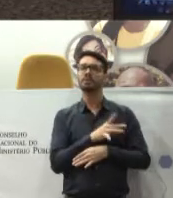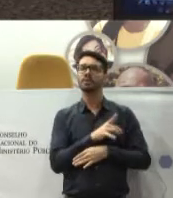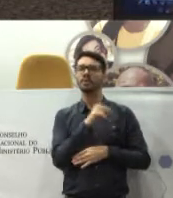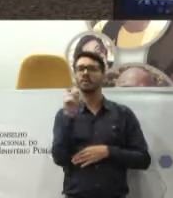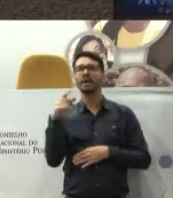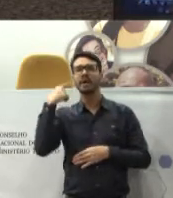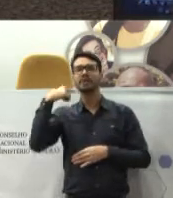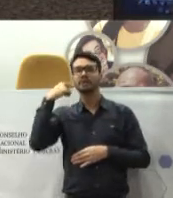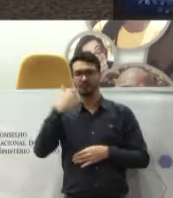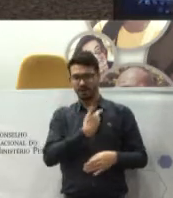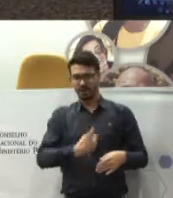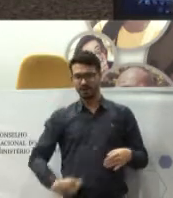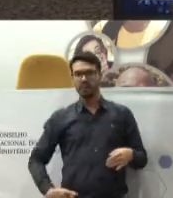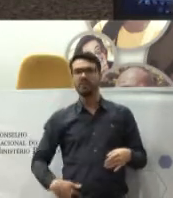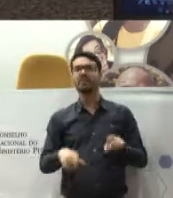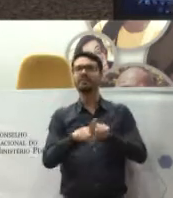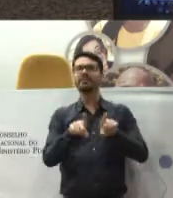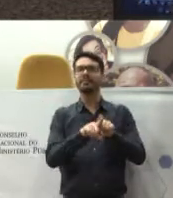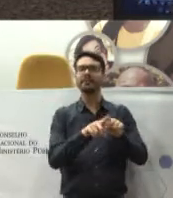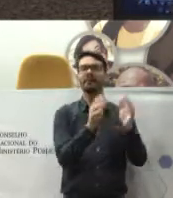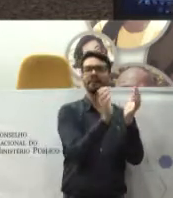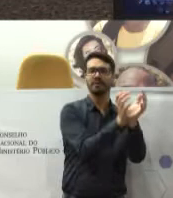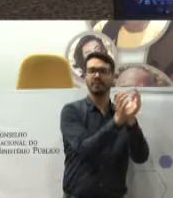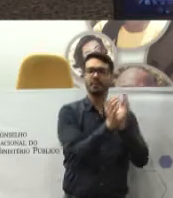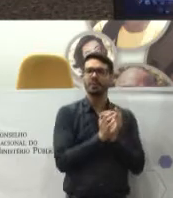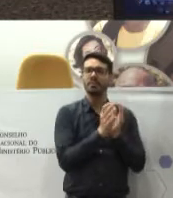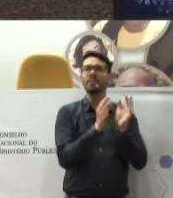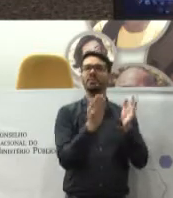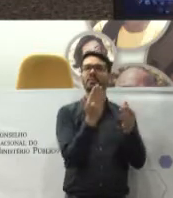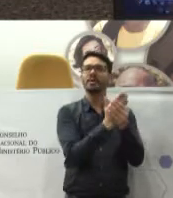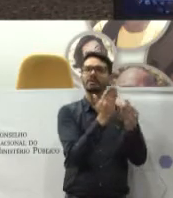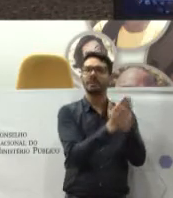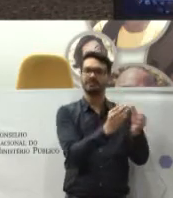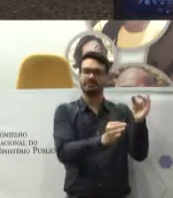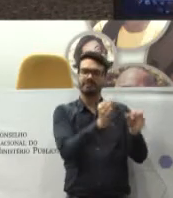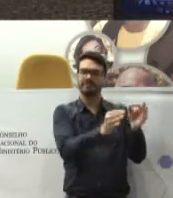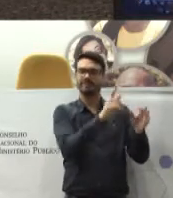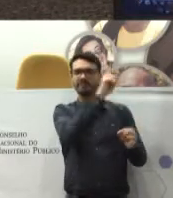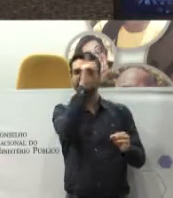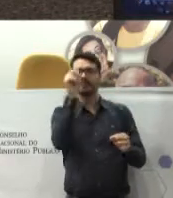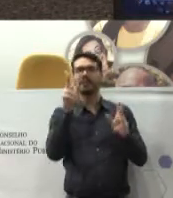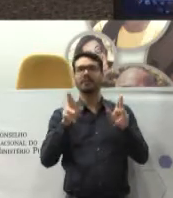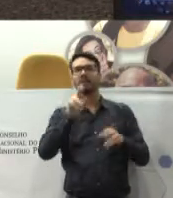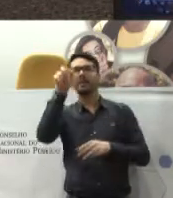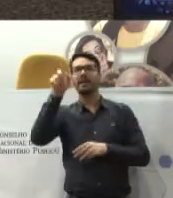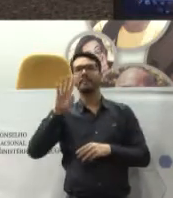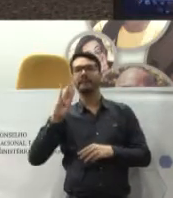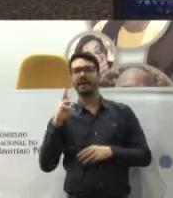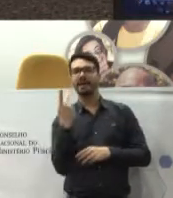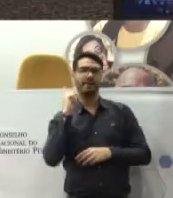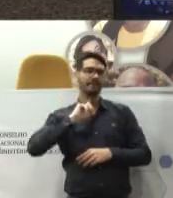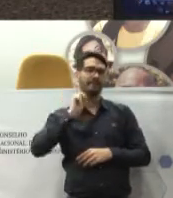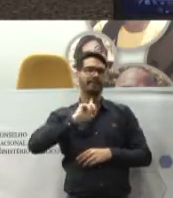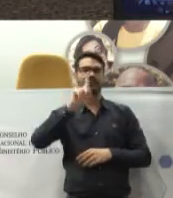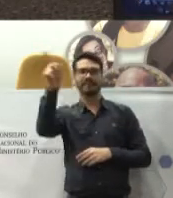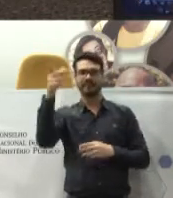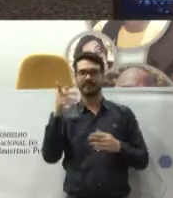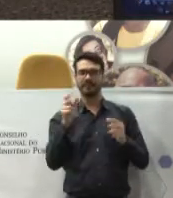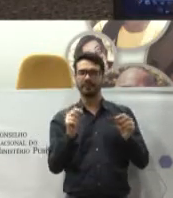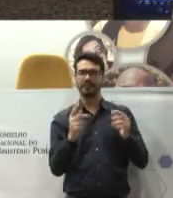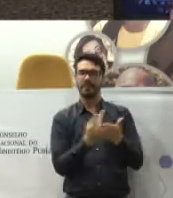e do Ministério Público nas demandas coletivas, que lá de Belo Horizonte os promotores falam, que a gente acaba ganhando